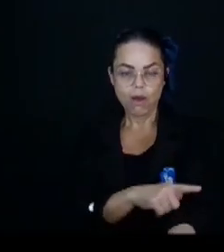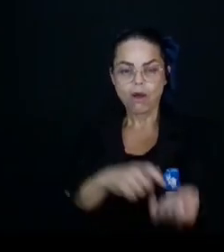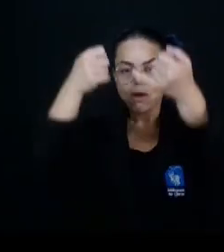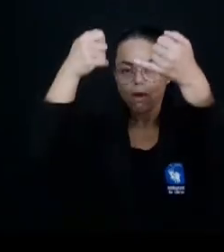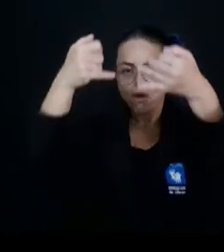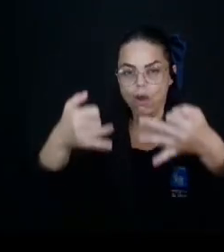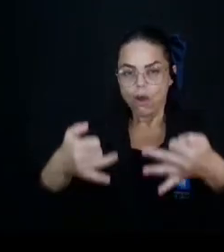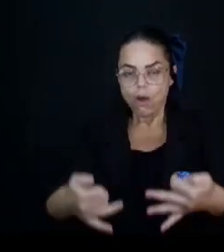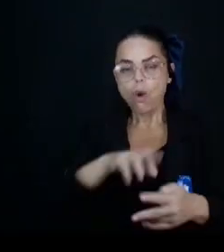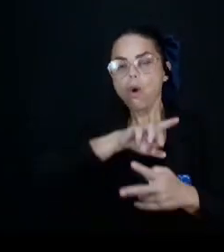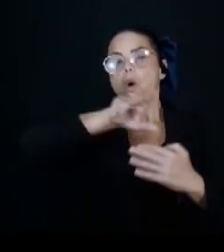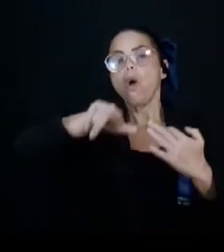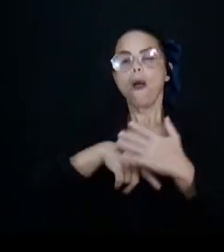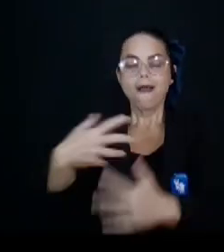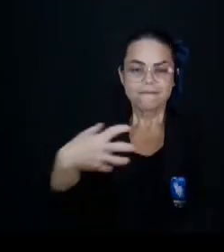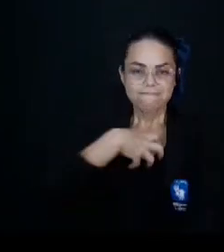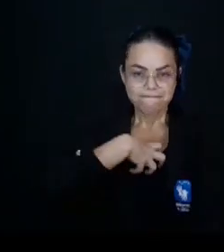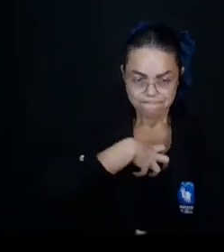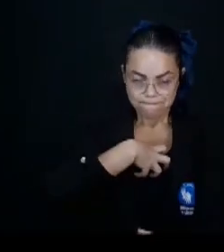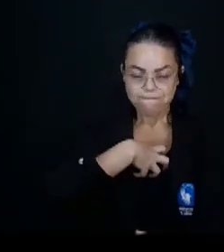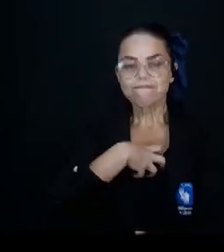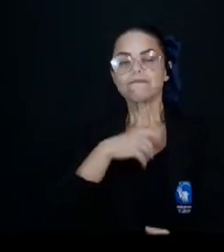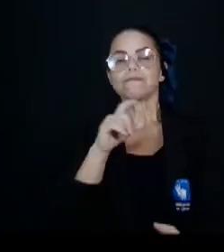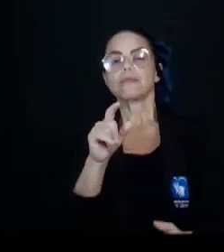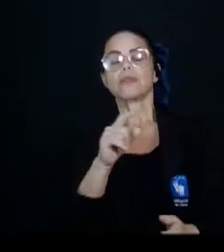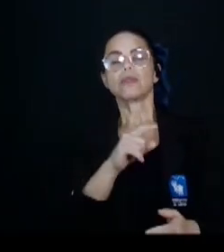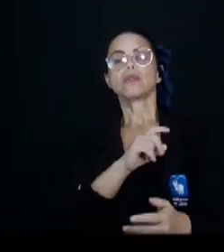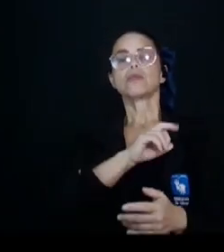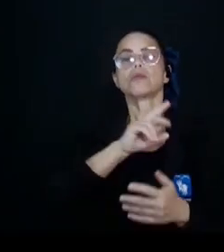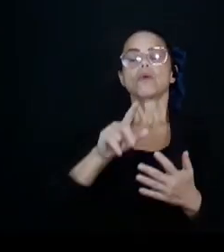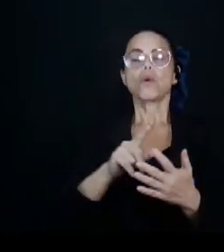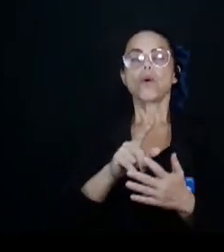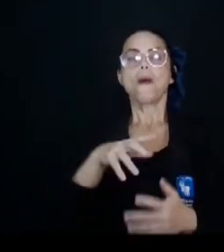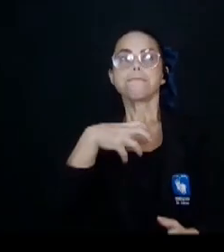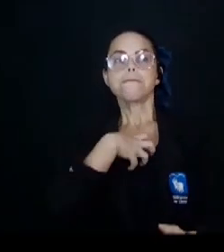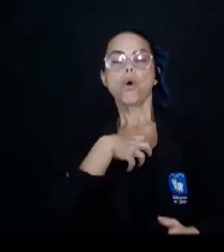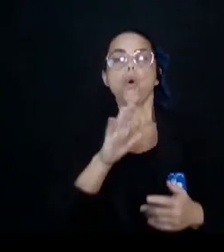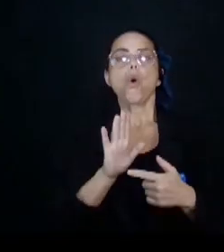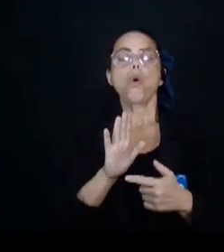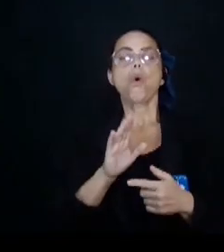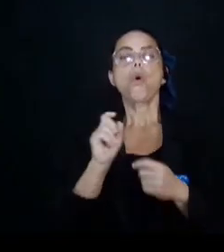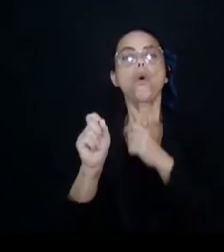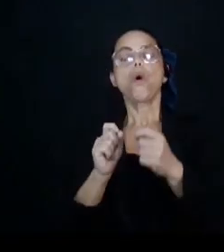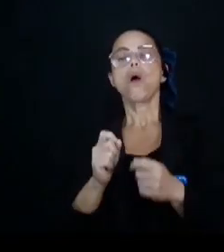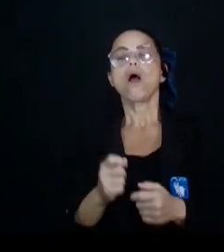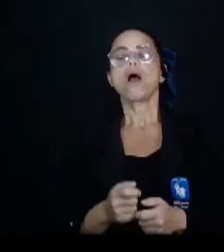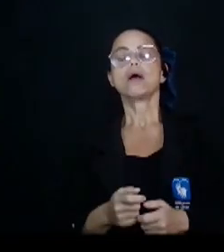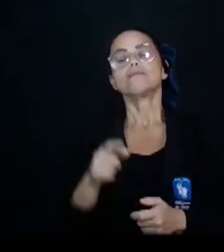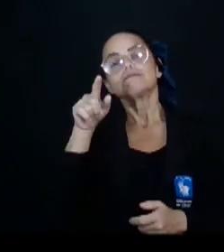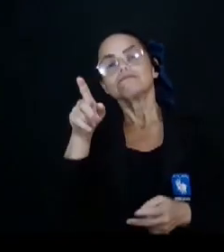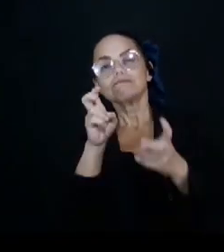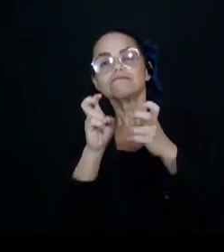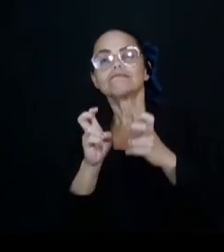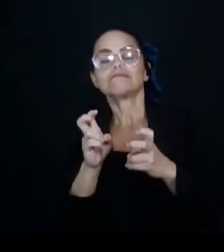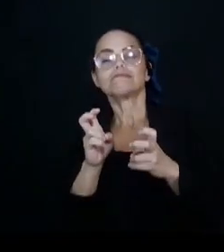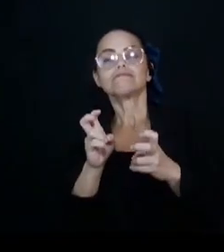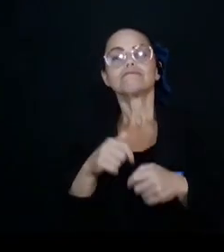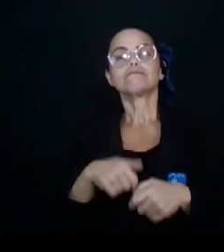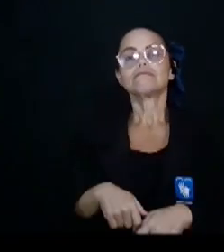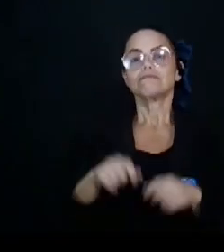esses sintomas, Quais são os sinais que é preciso ter essa atenção, tomar